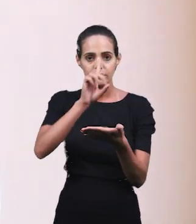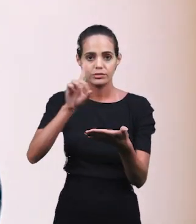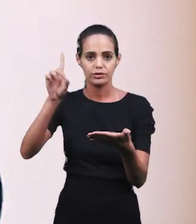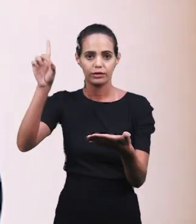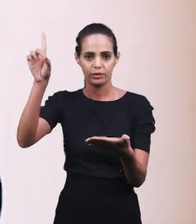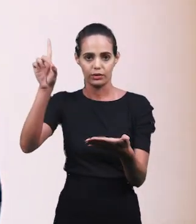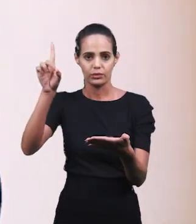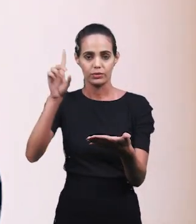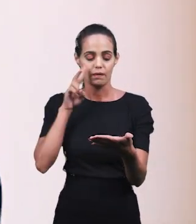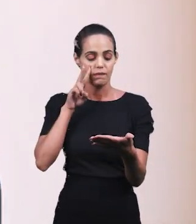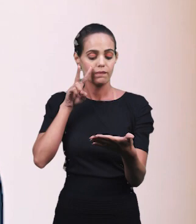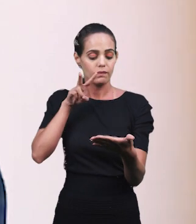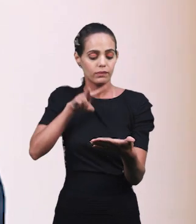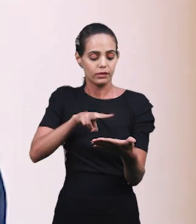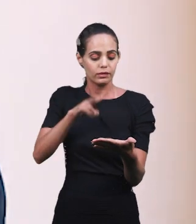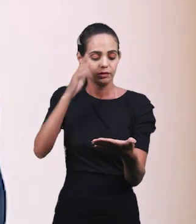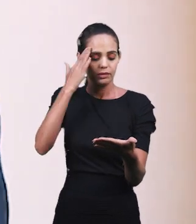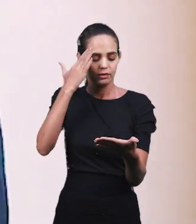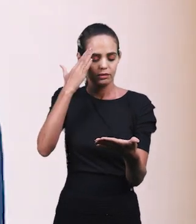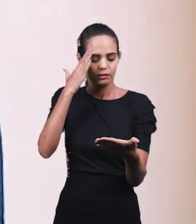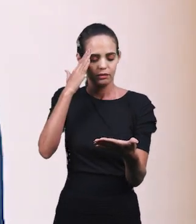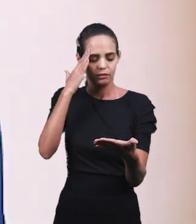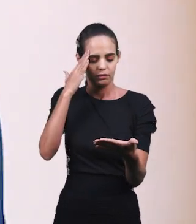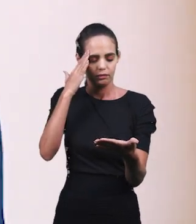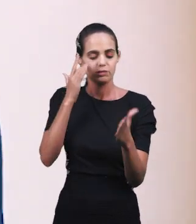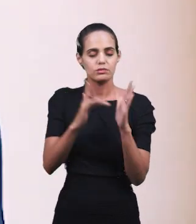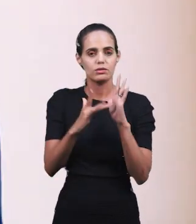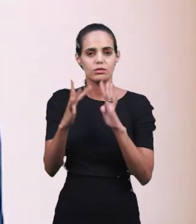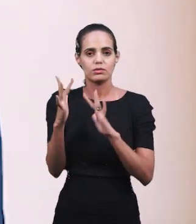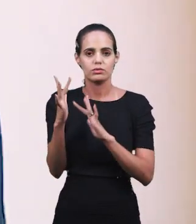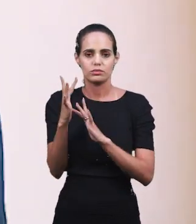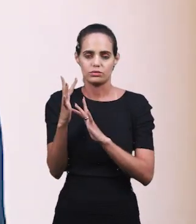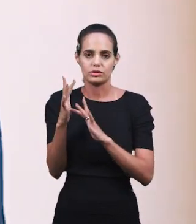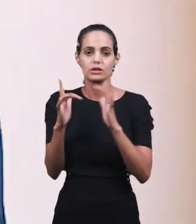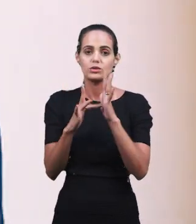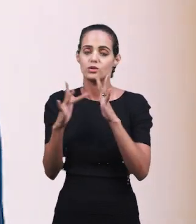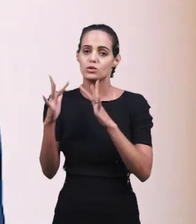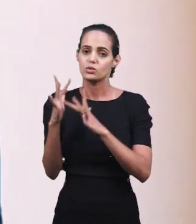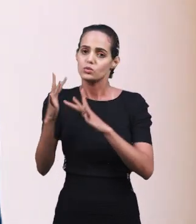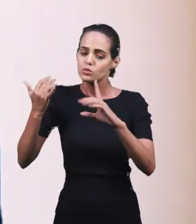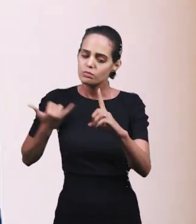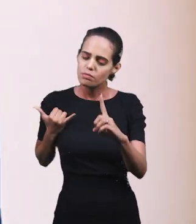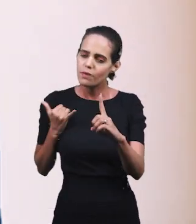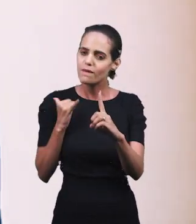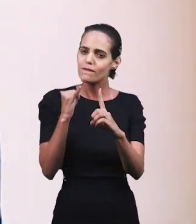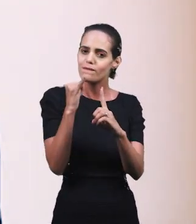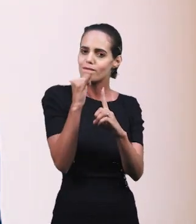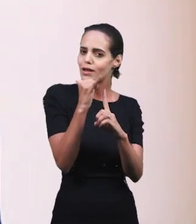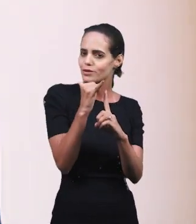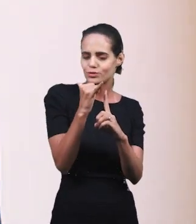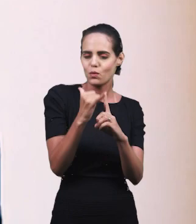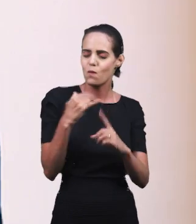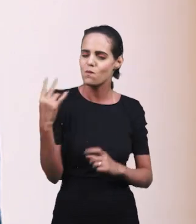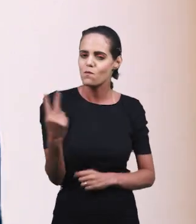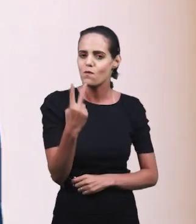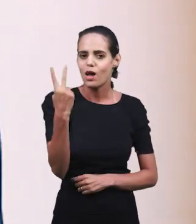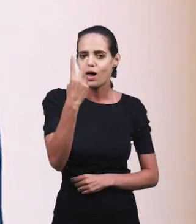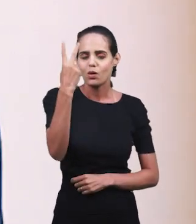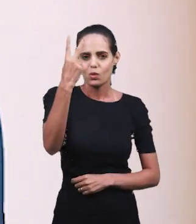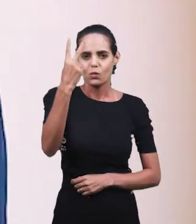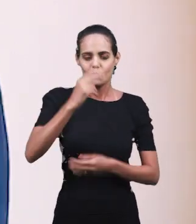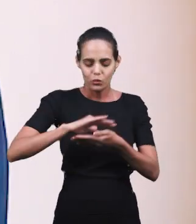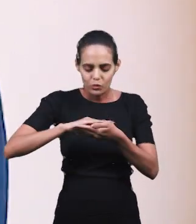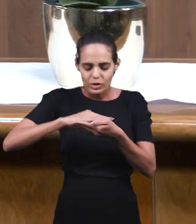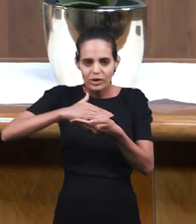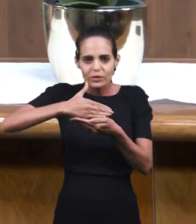testificam de Jesus. Então Jesus é o item profético de maior valor no tesouro escondido. A paz do Senhor